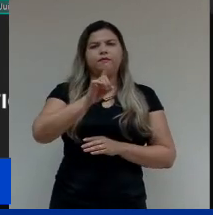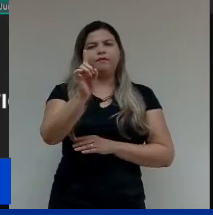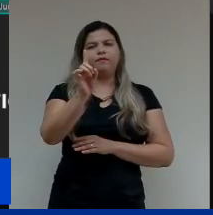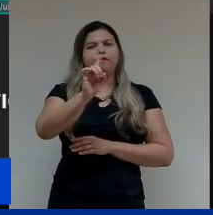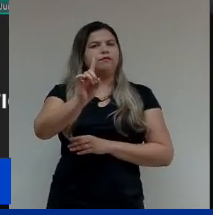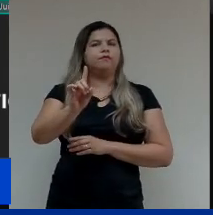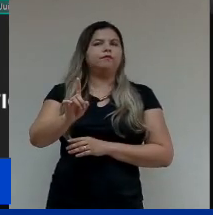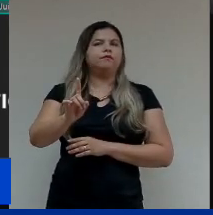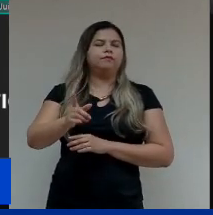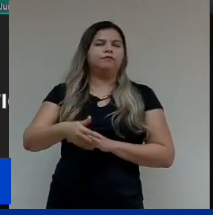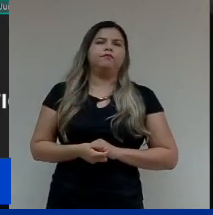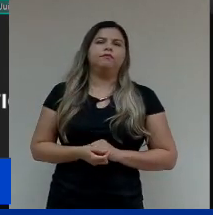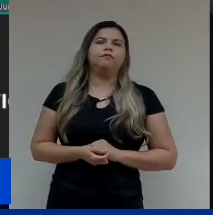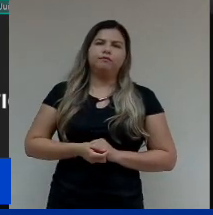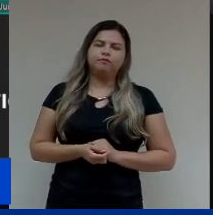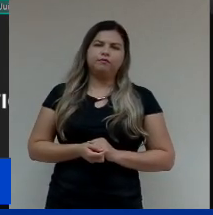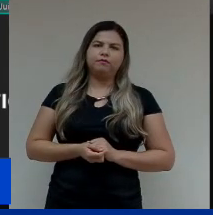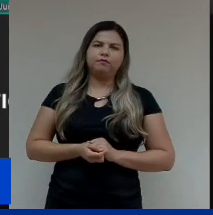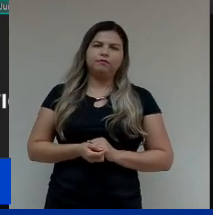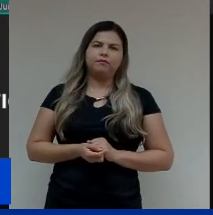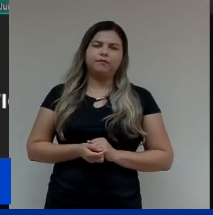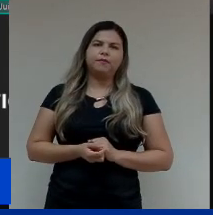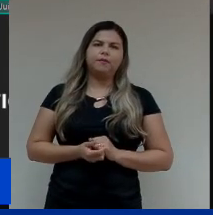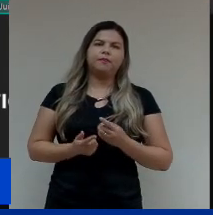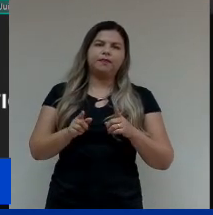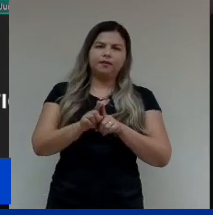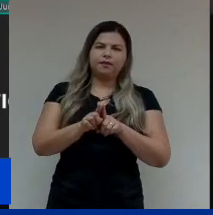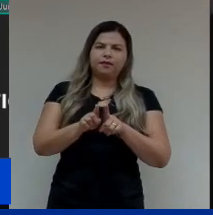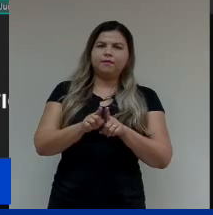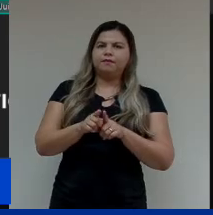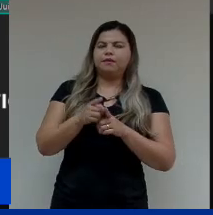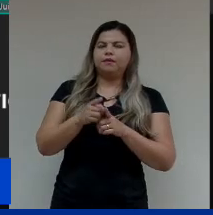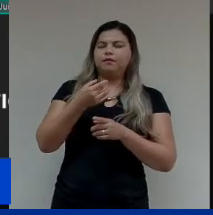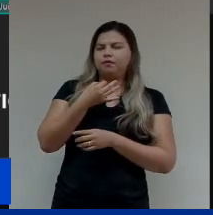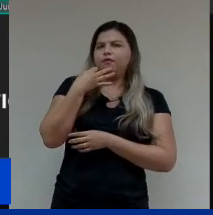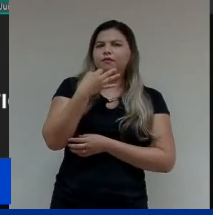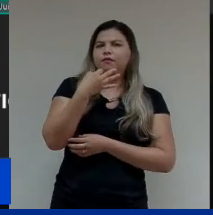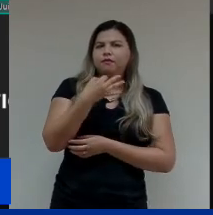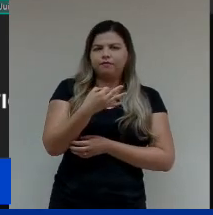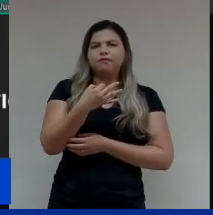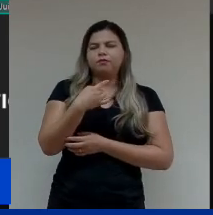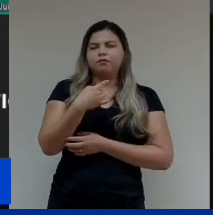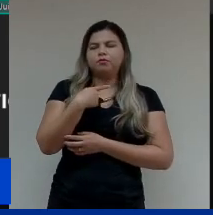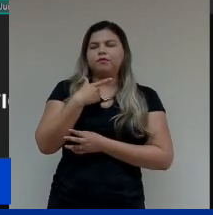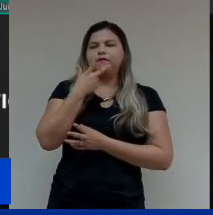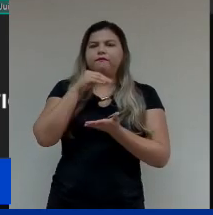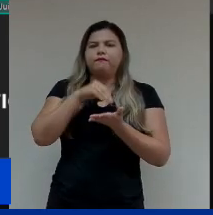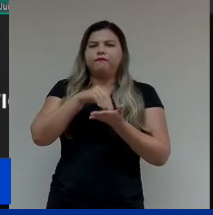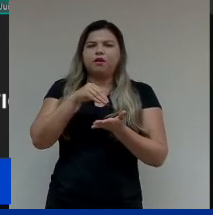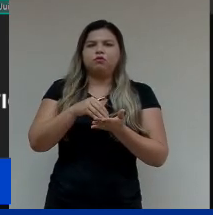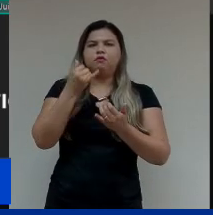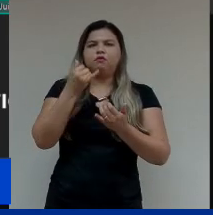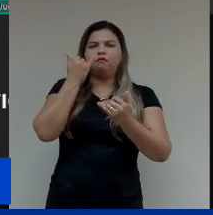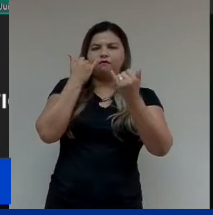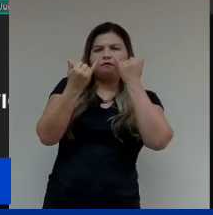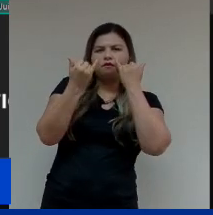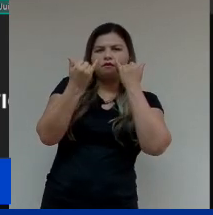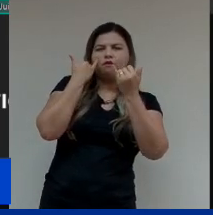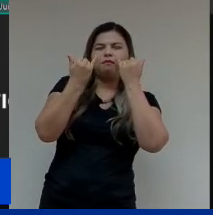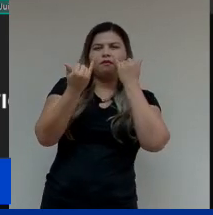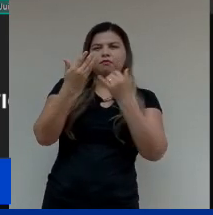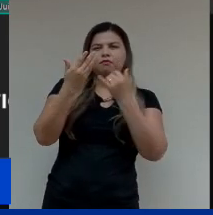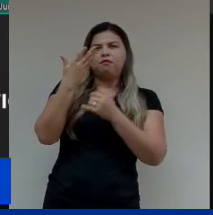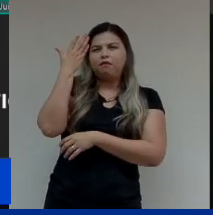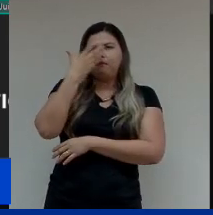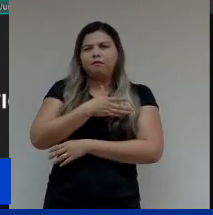de serviços. O embargante afirma ainda que houve omissão ao considerar comprovada